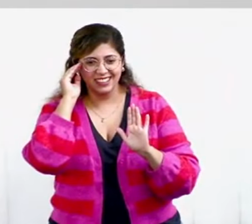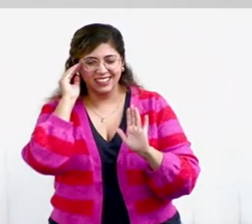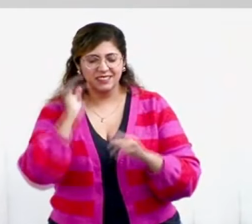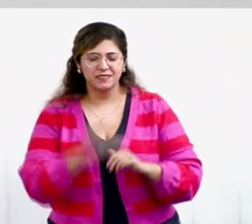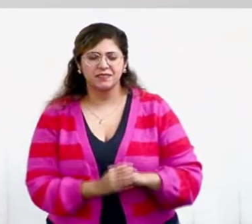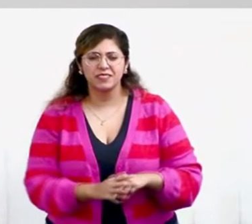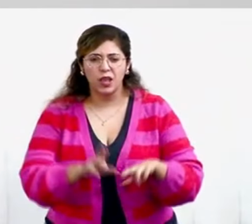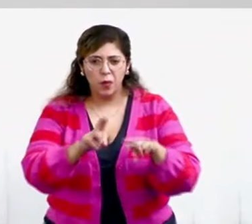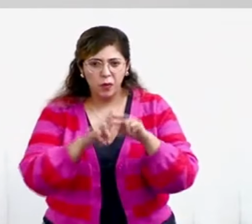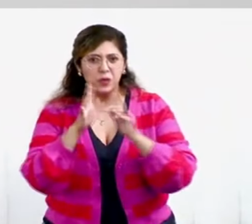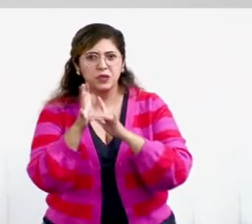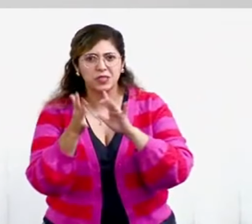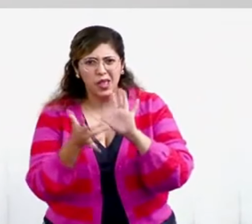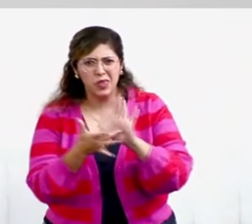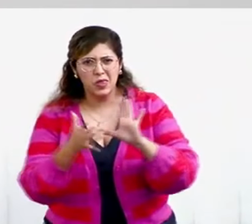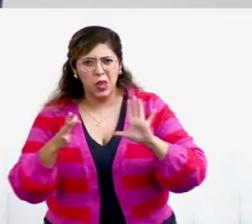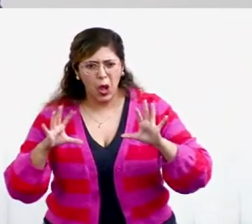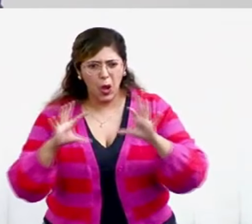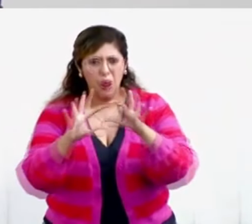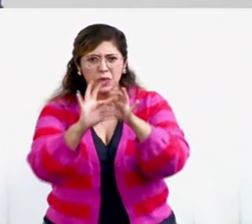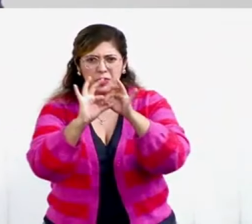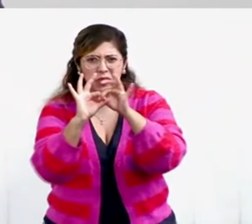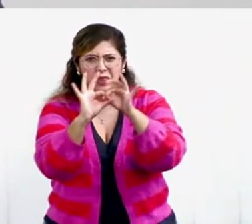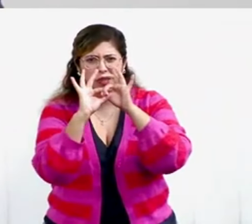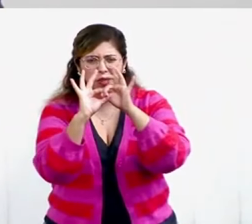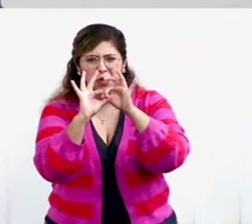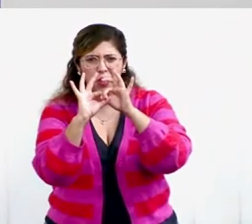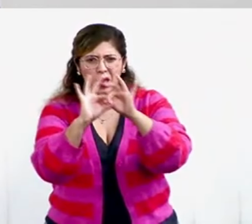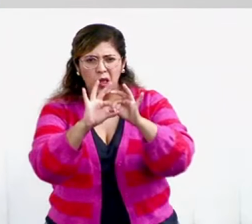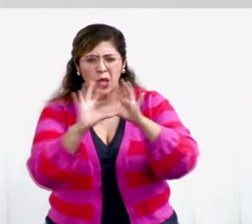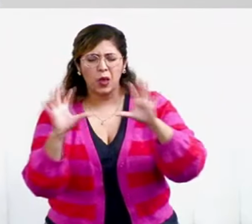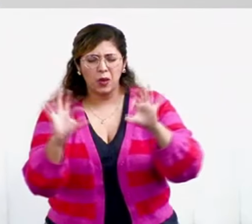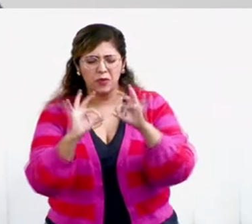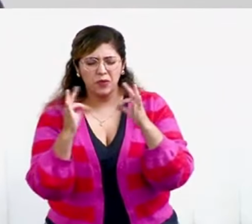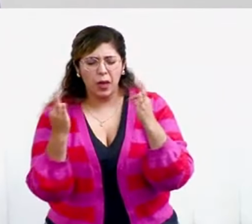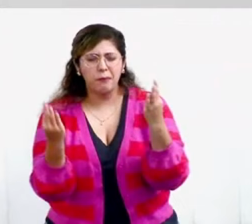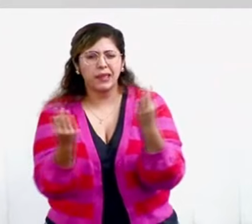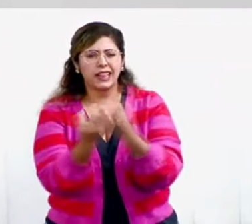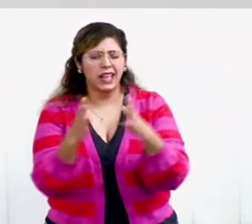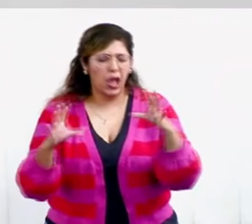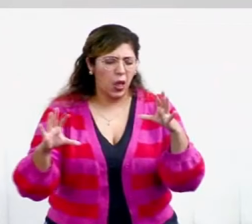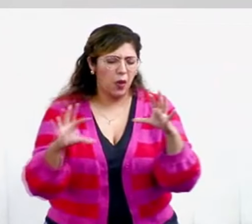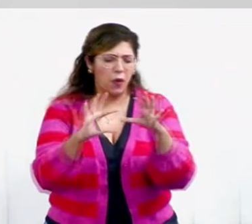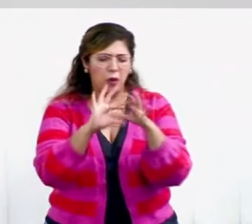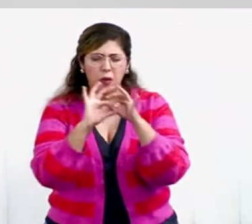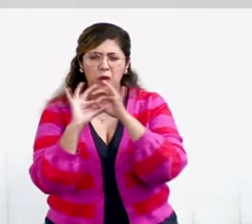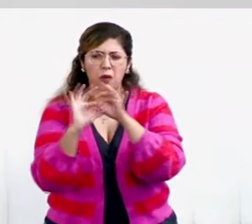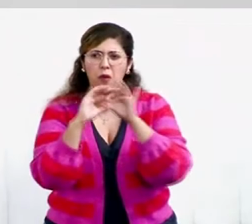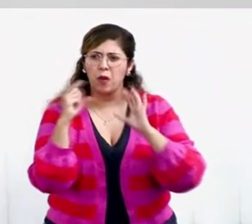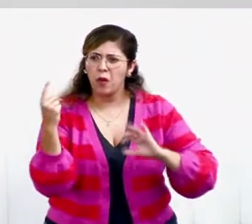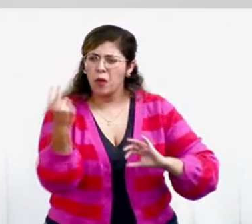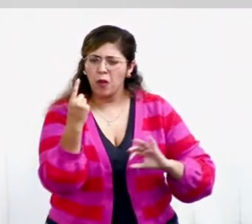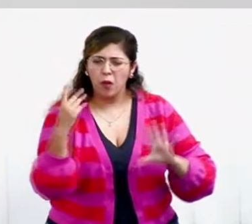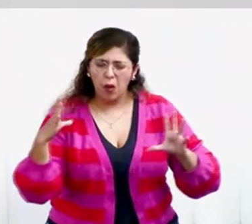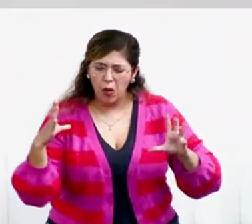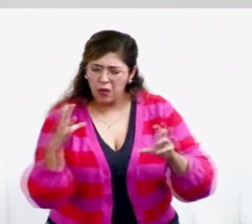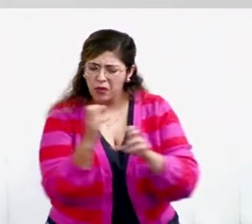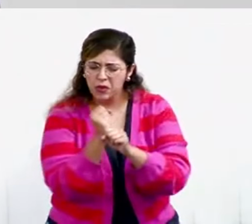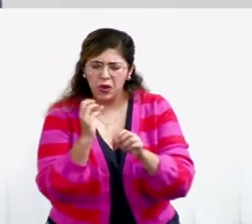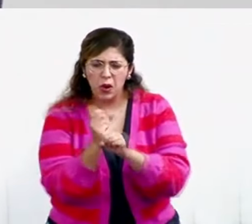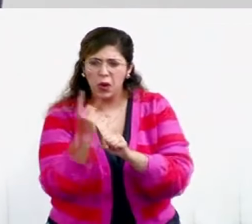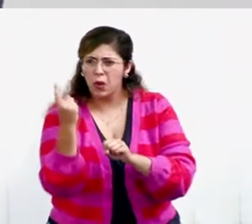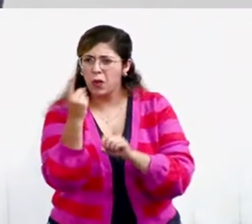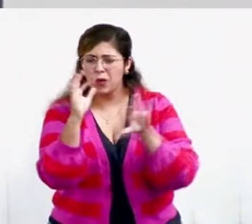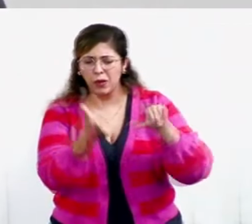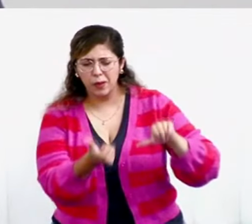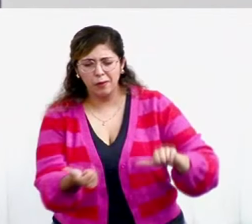Cristo: há um só corpo, um só Espírito, há uma só vocação, há um só Senhor, uma só fé, um só batismo, um só Deus e